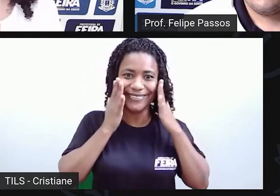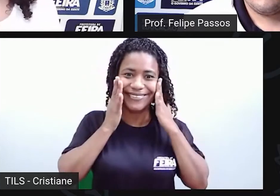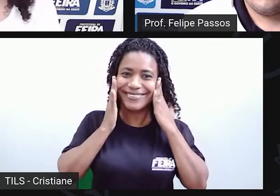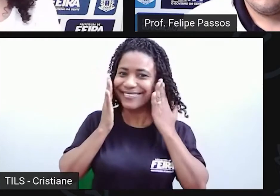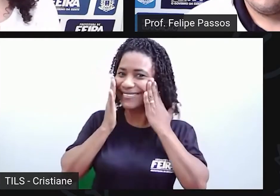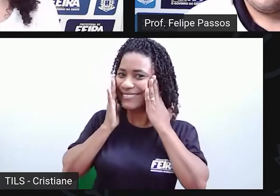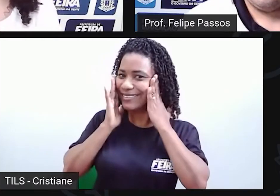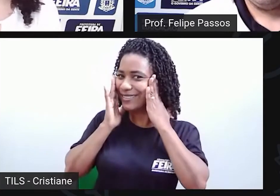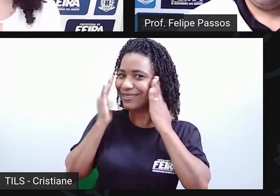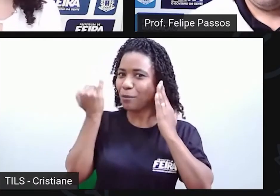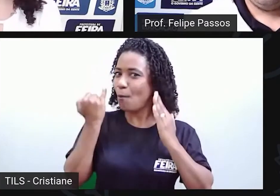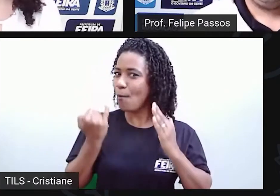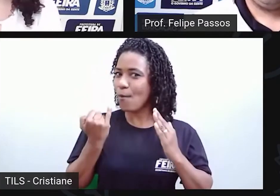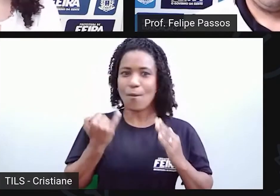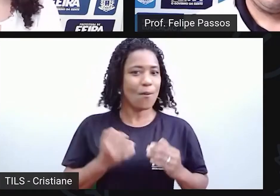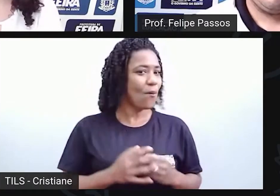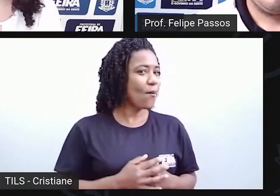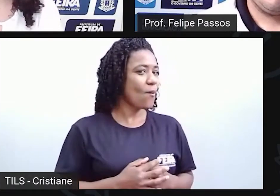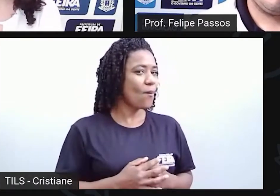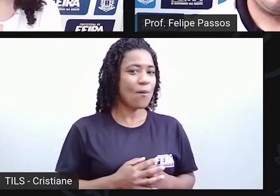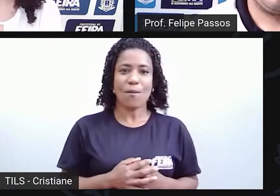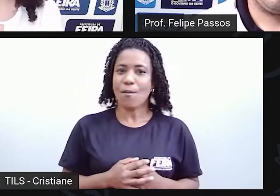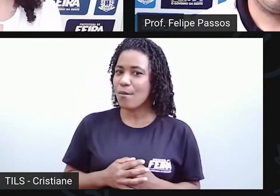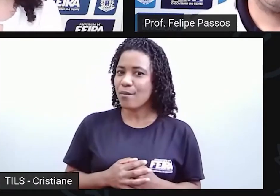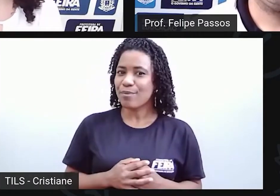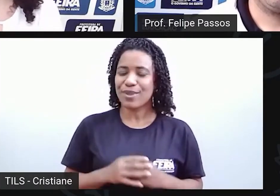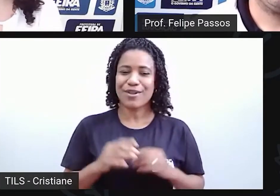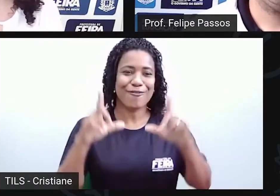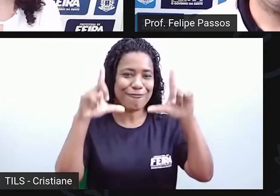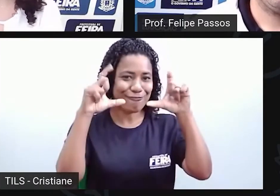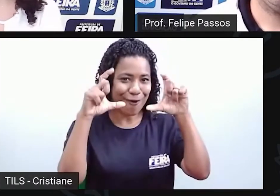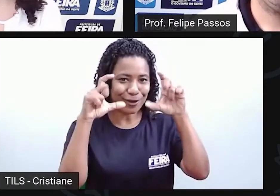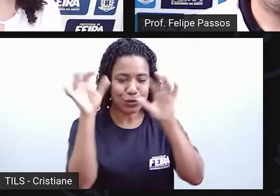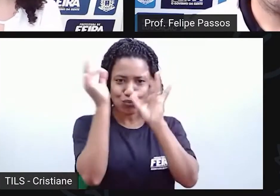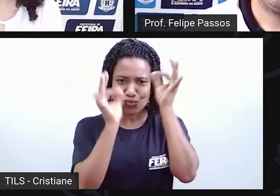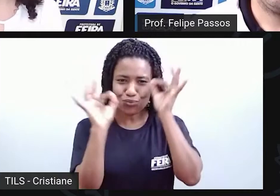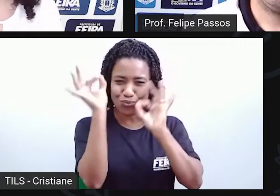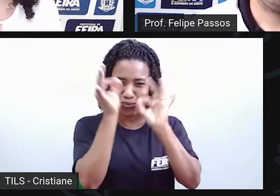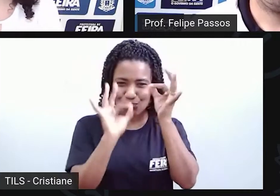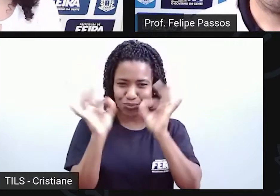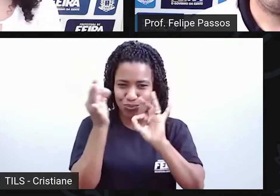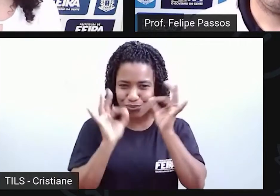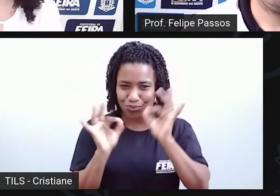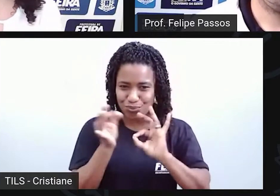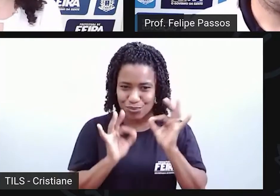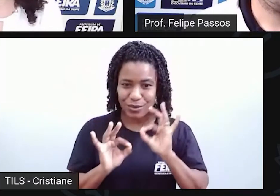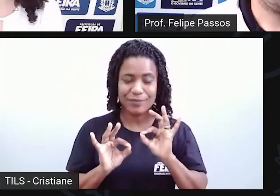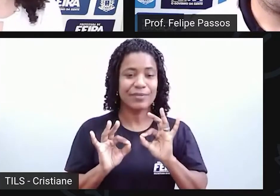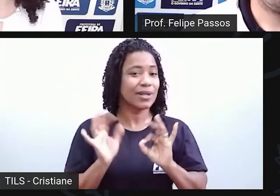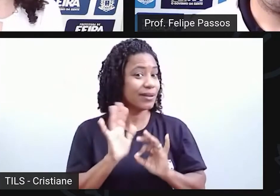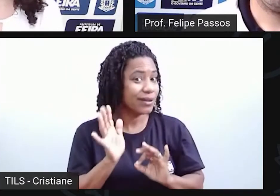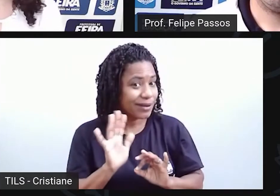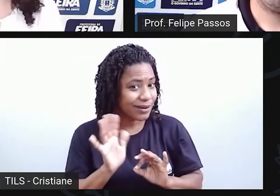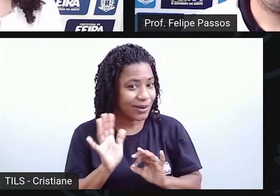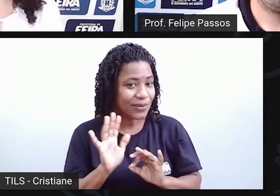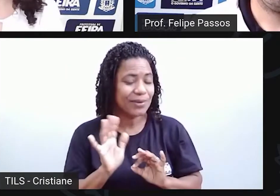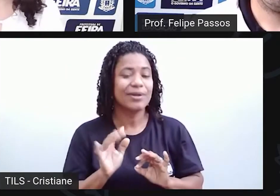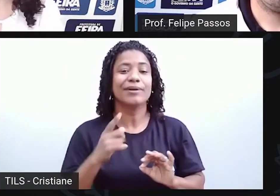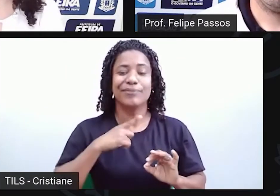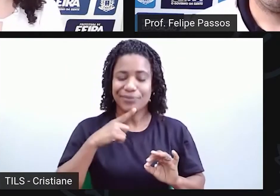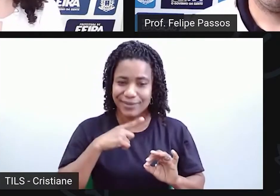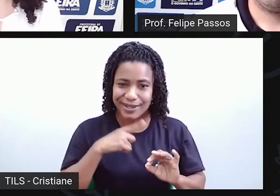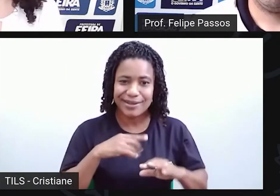maquiada, manipulada. Eu nem falei de edição de foto, de Photoshop, de aplicativos de edição, porque é um